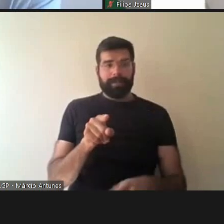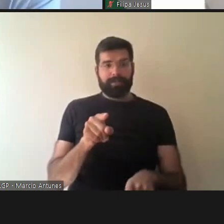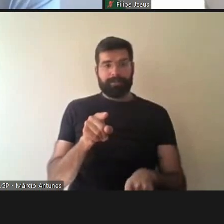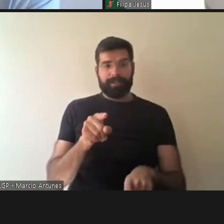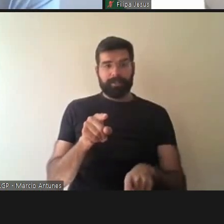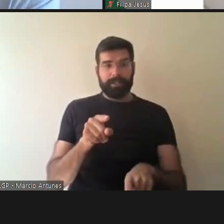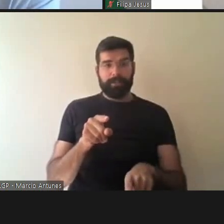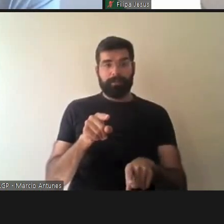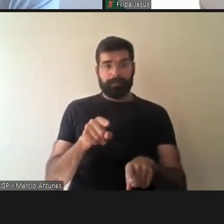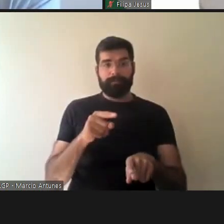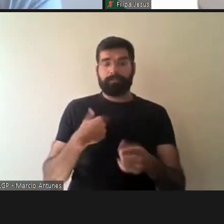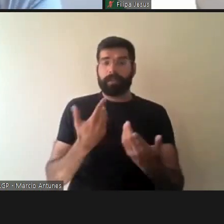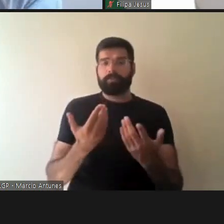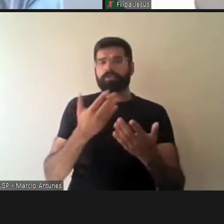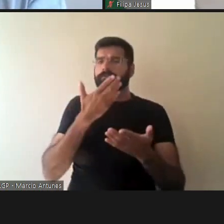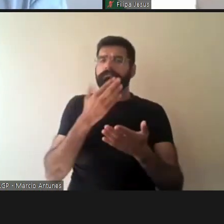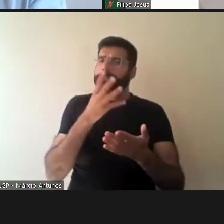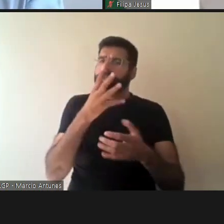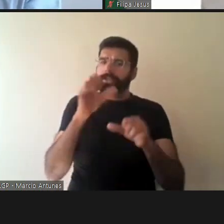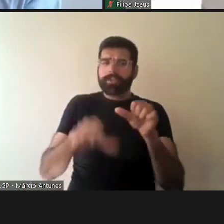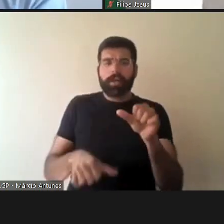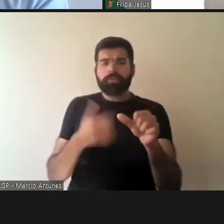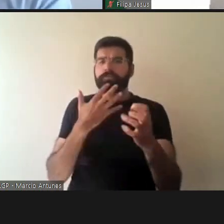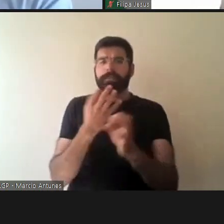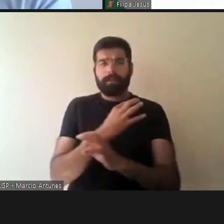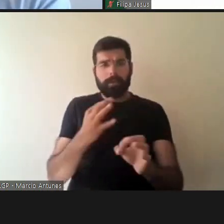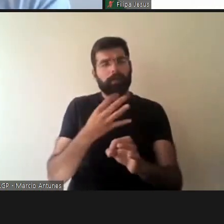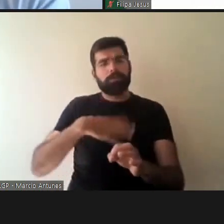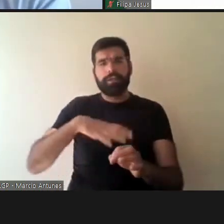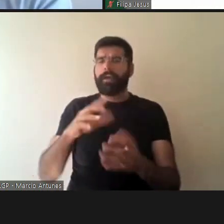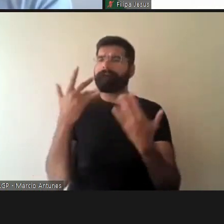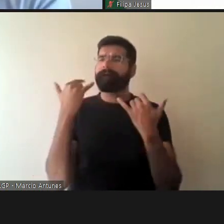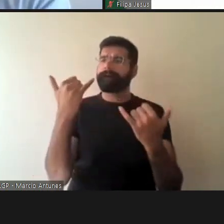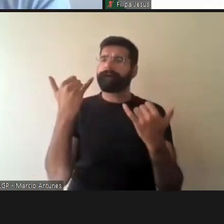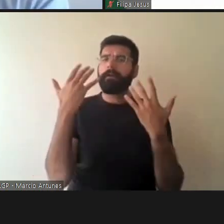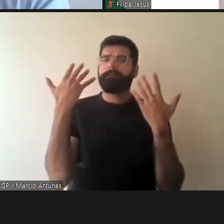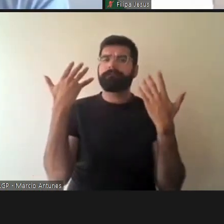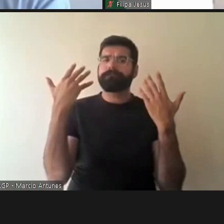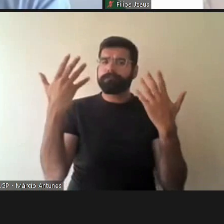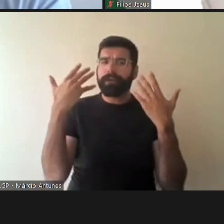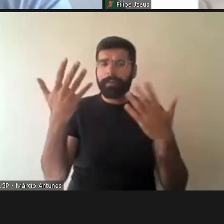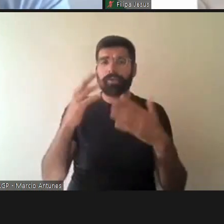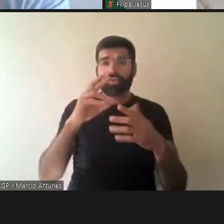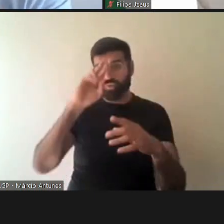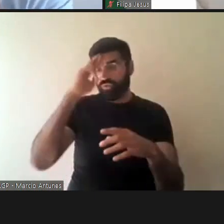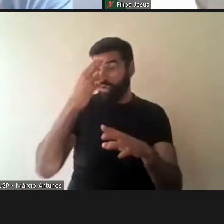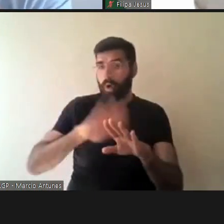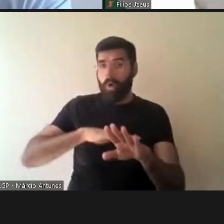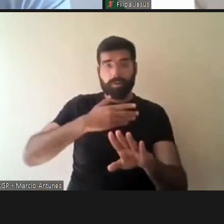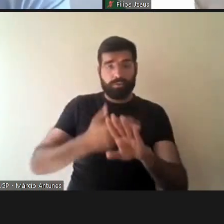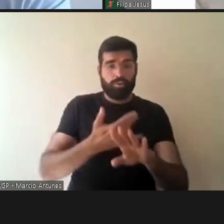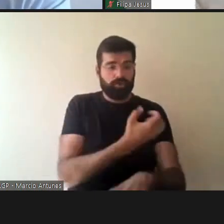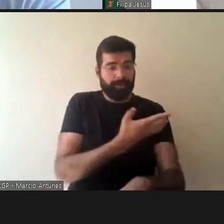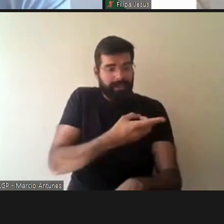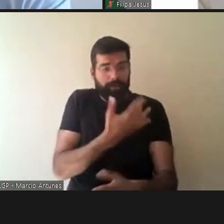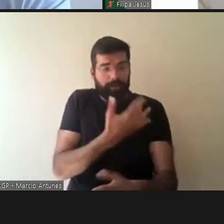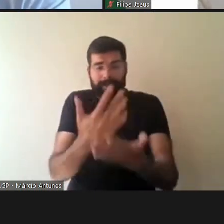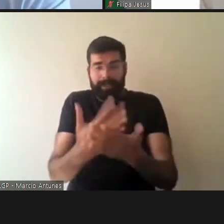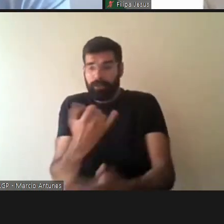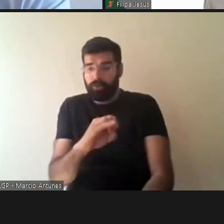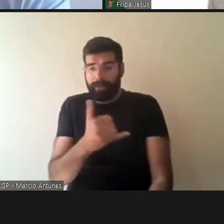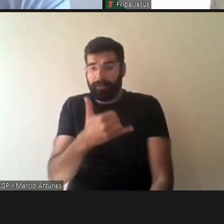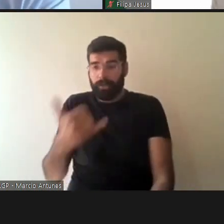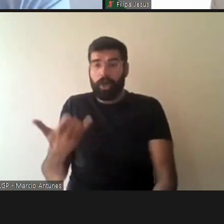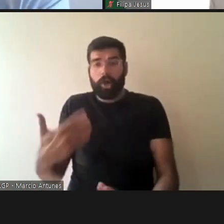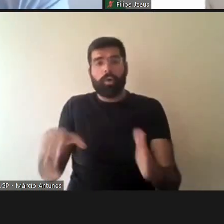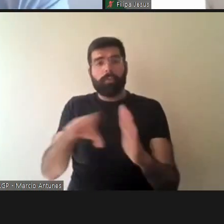do programa e felicitar por este reforço desde 2019 até 2022, agora com o programa em si,